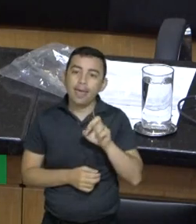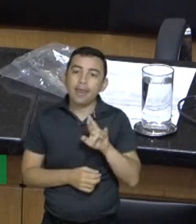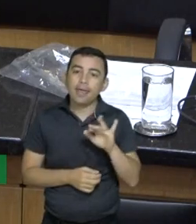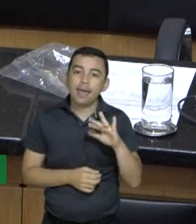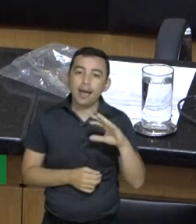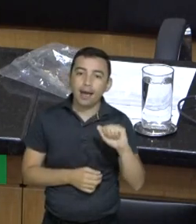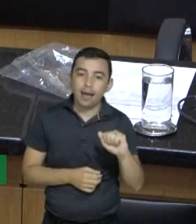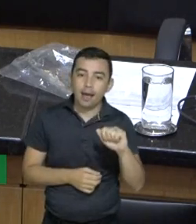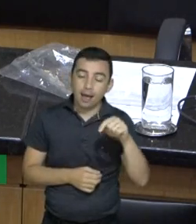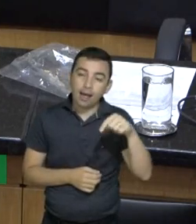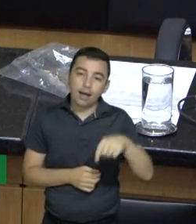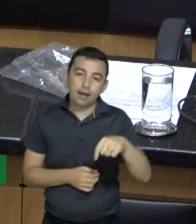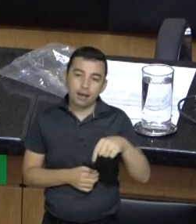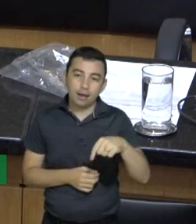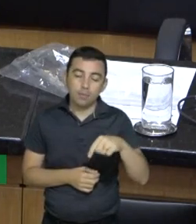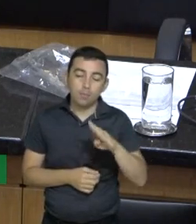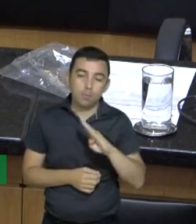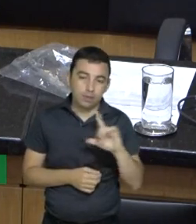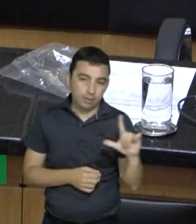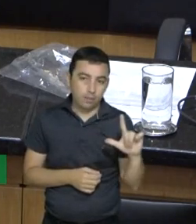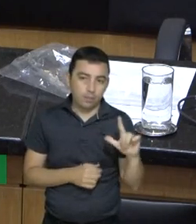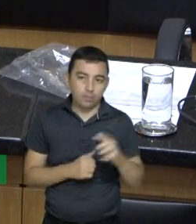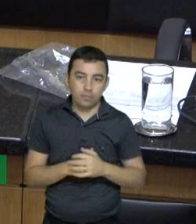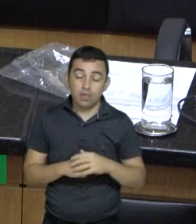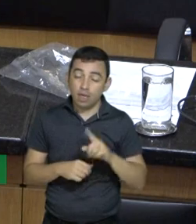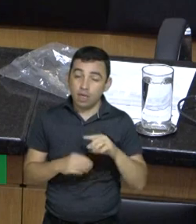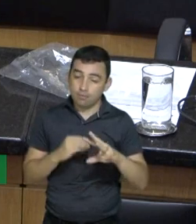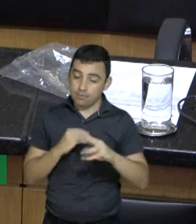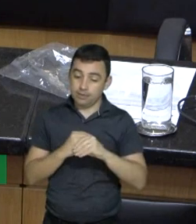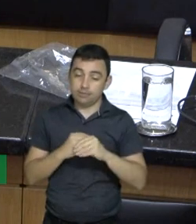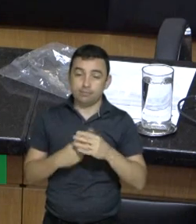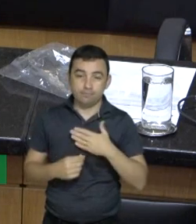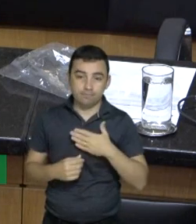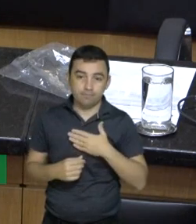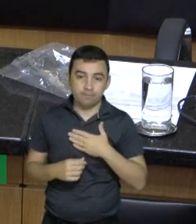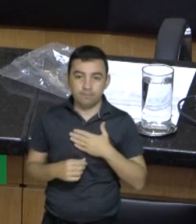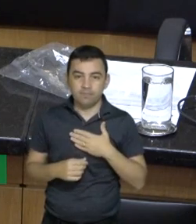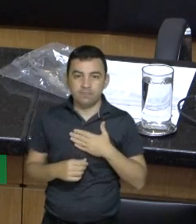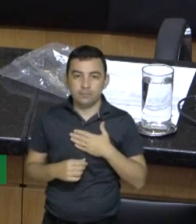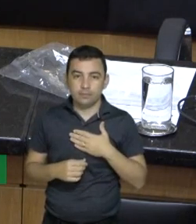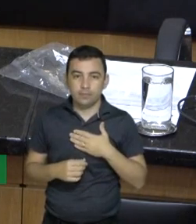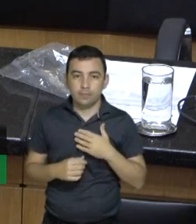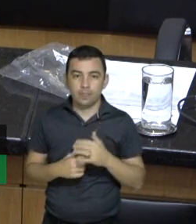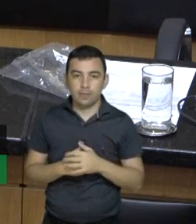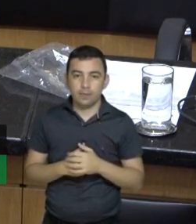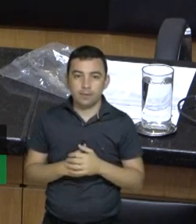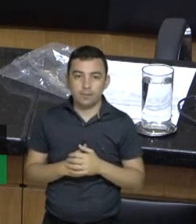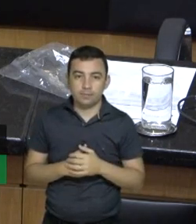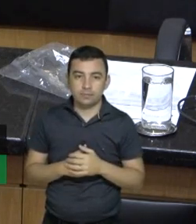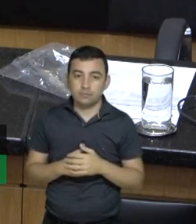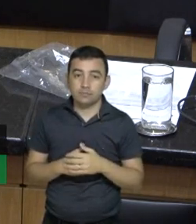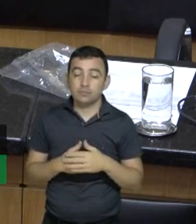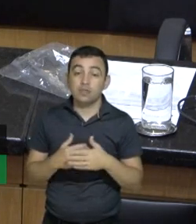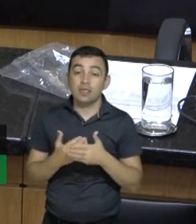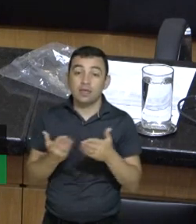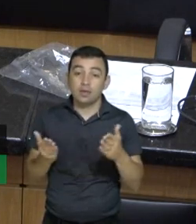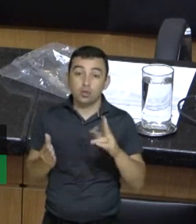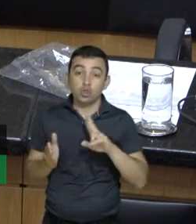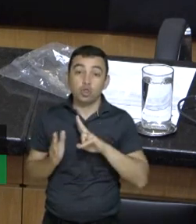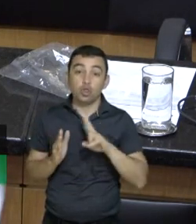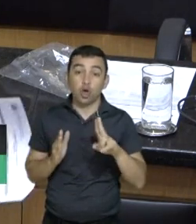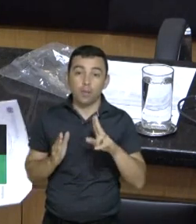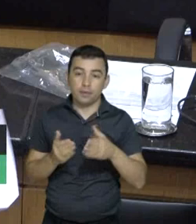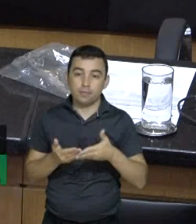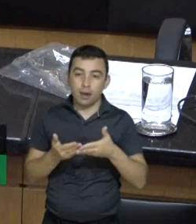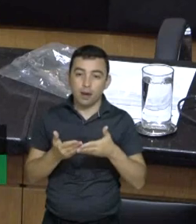fruto de uma Emenda esse parlamentar é e eles deram o nome do barco para